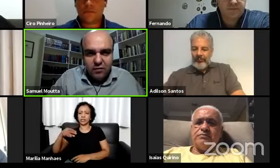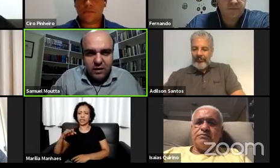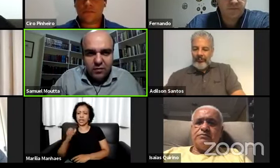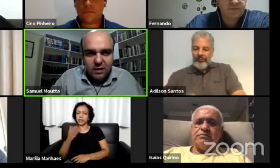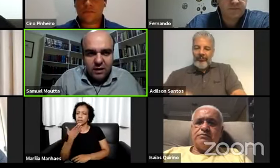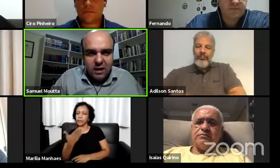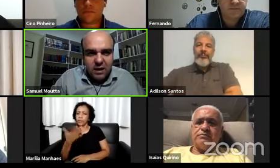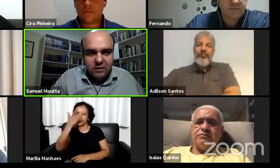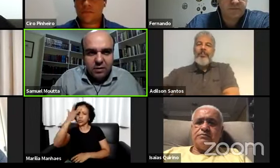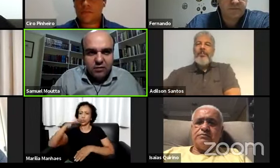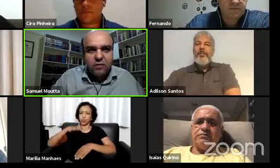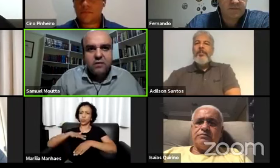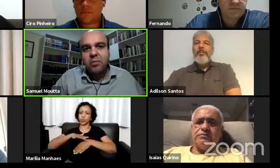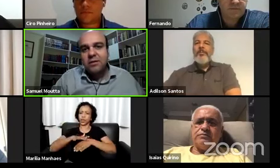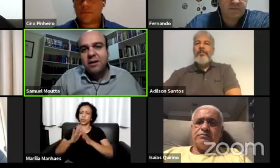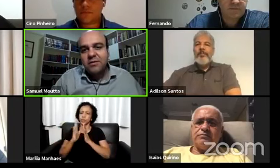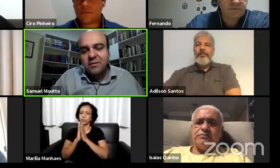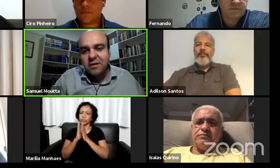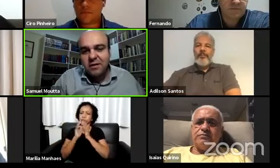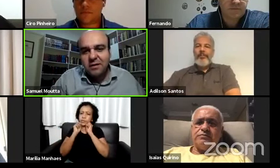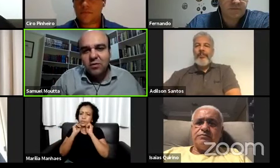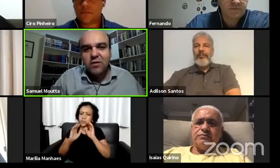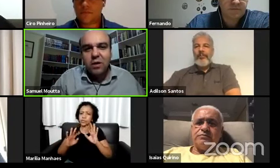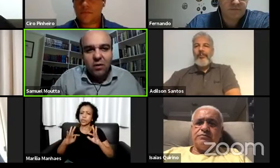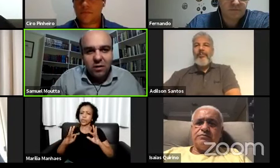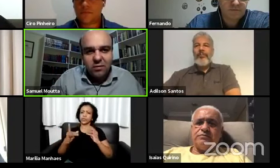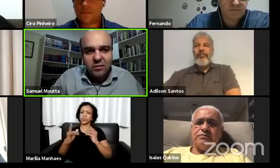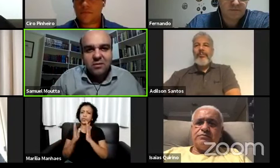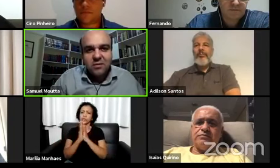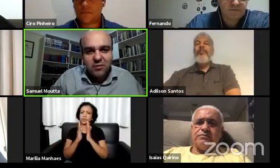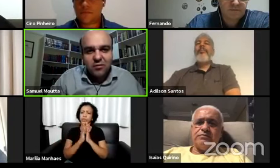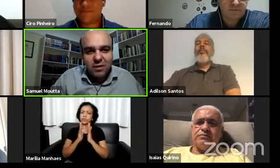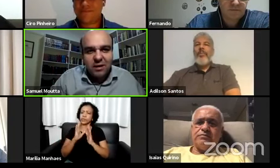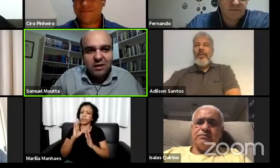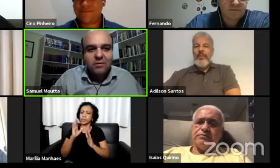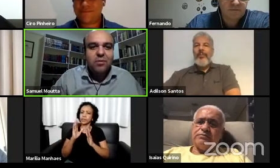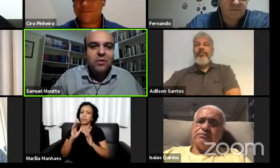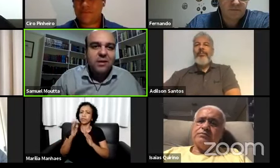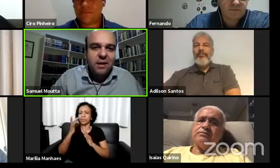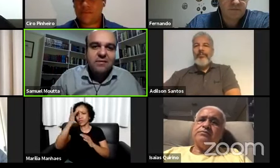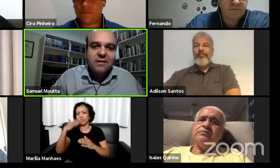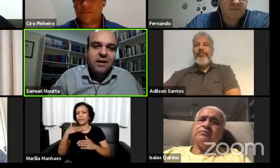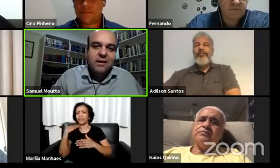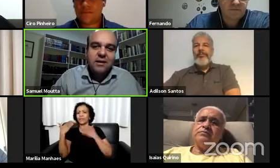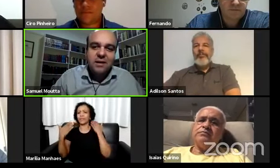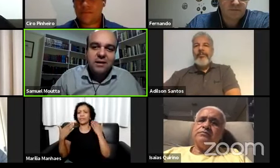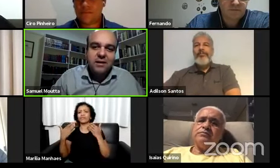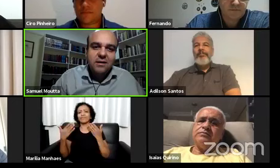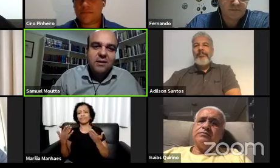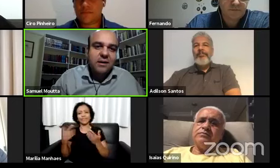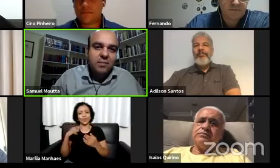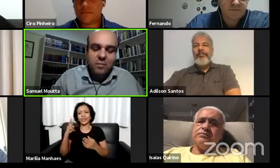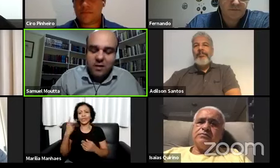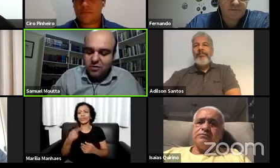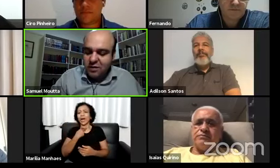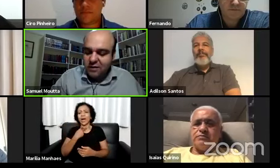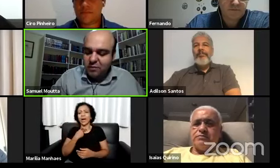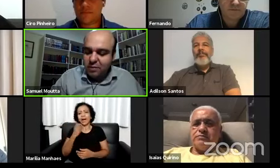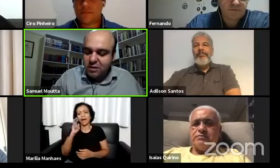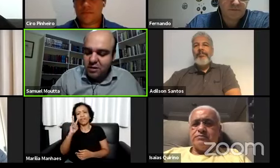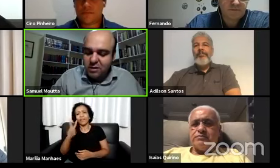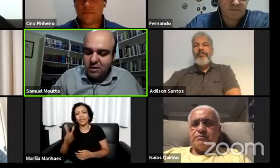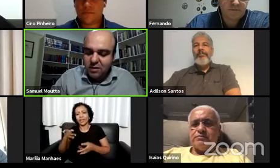nós estamos vendo que as pessoas não podem nem fazer o velório dos seus familiares, não podem nem estar ali naquele momento